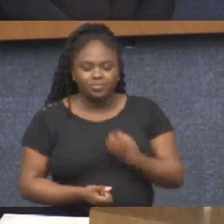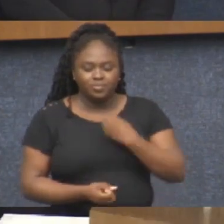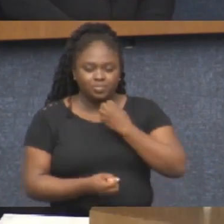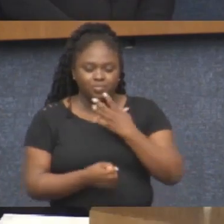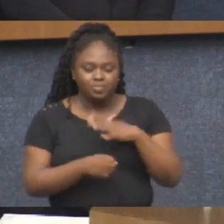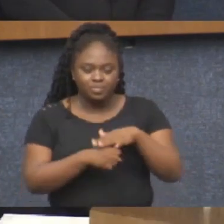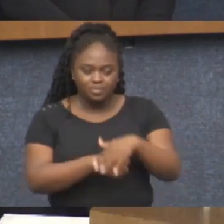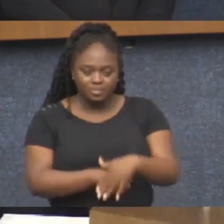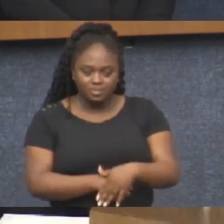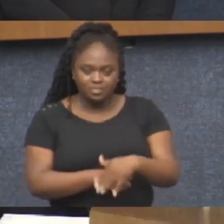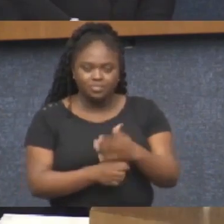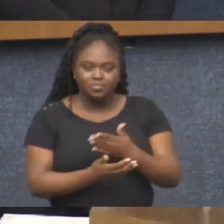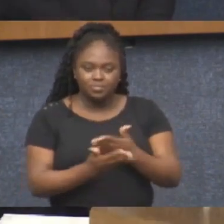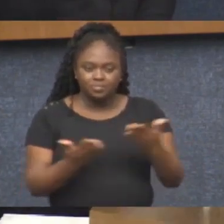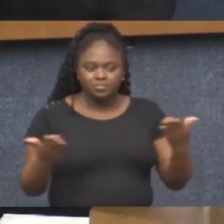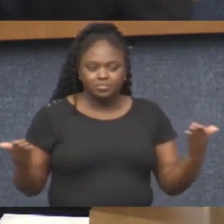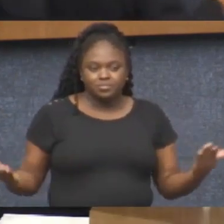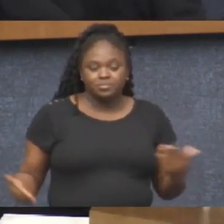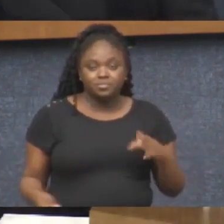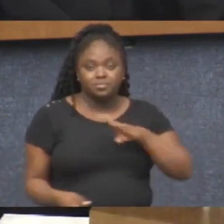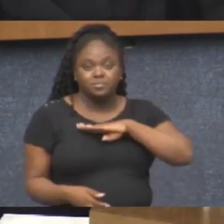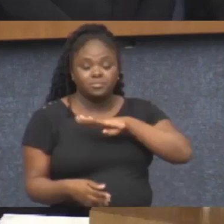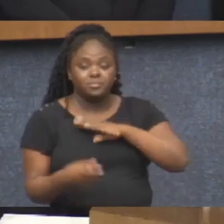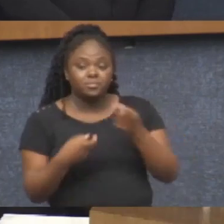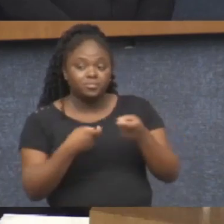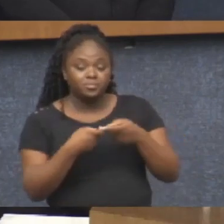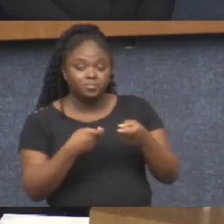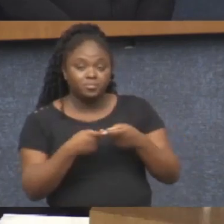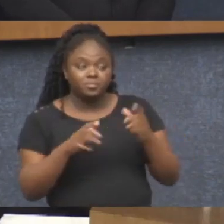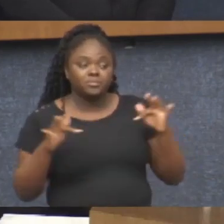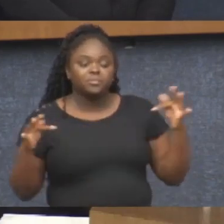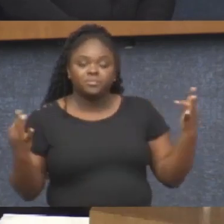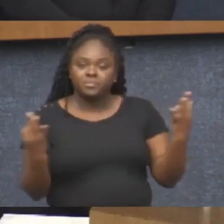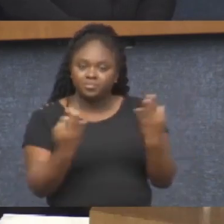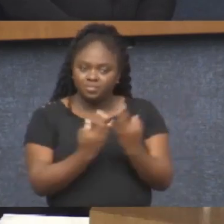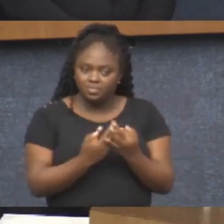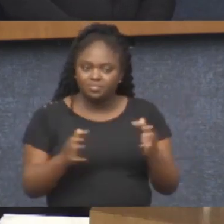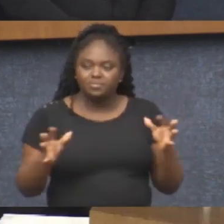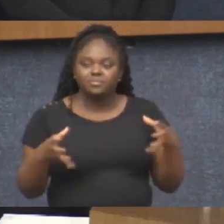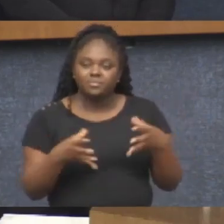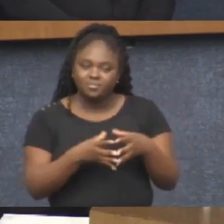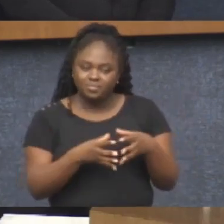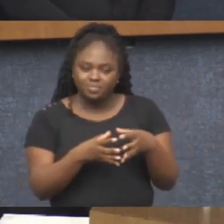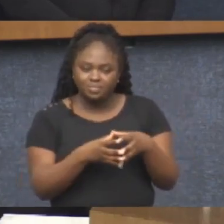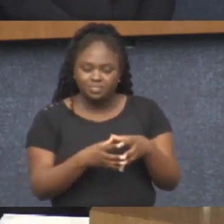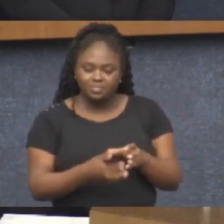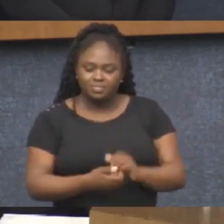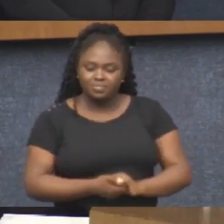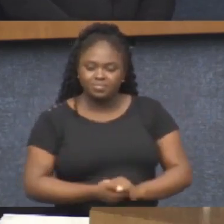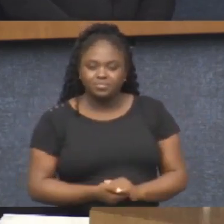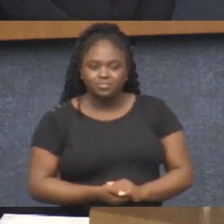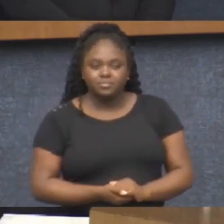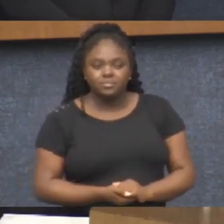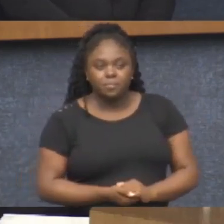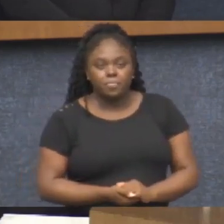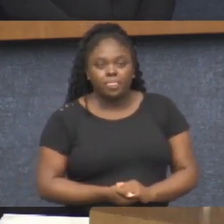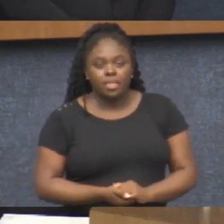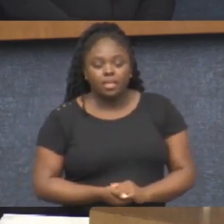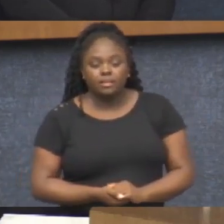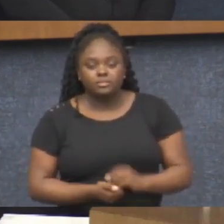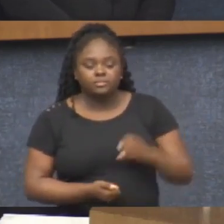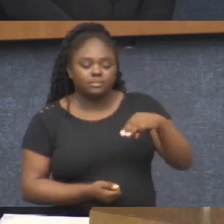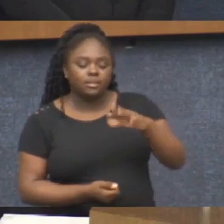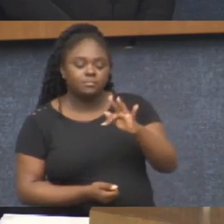Boa noite, queridos colegas médicos e médicas de família e comunidade, né, o